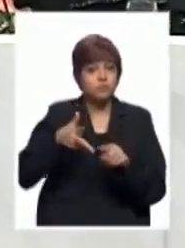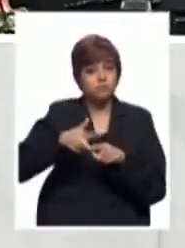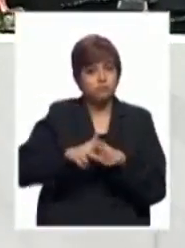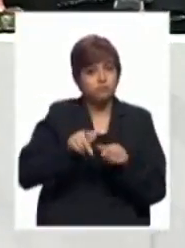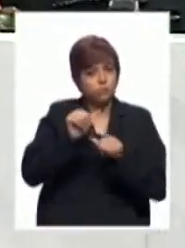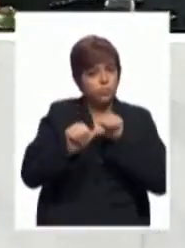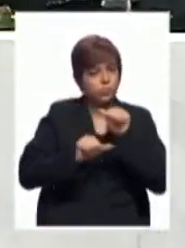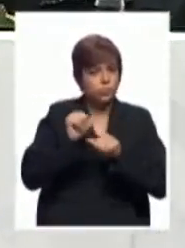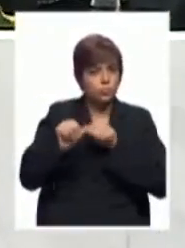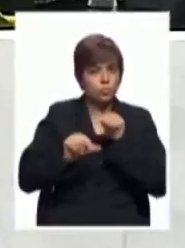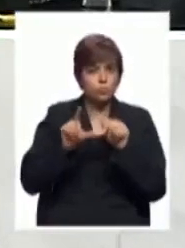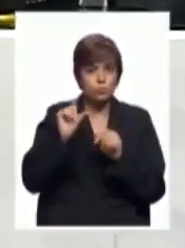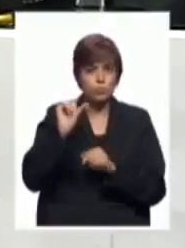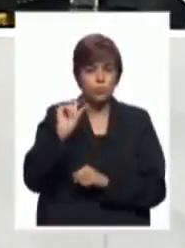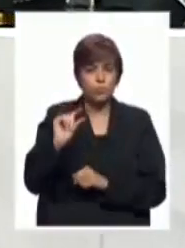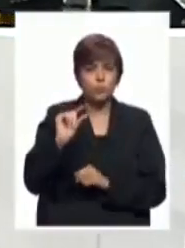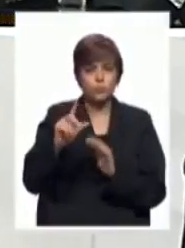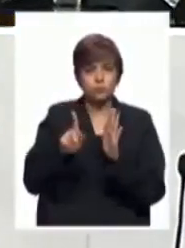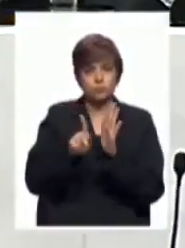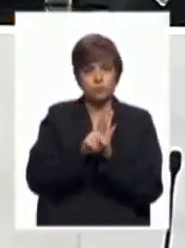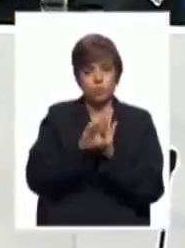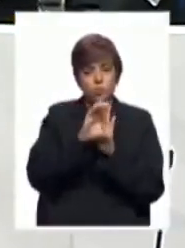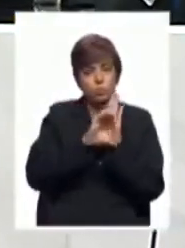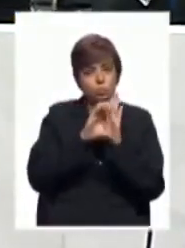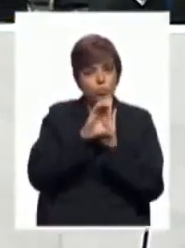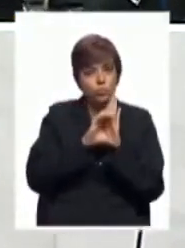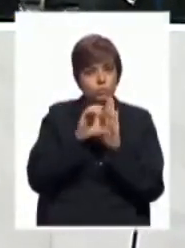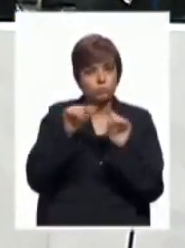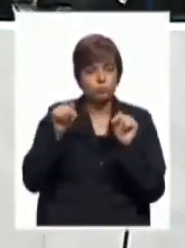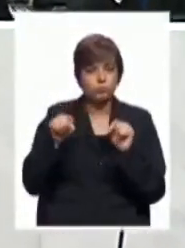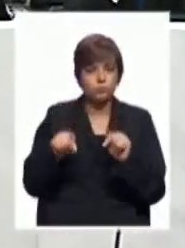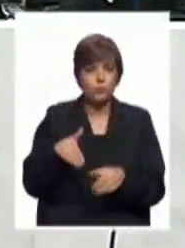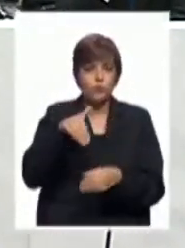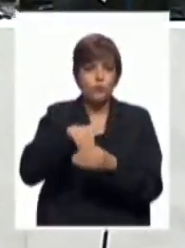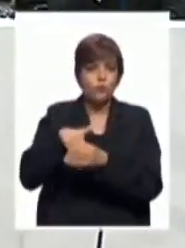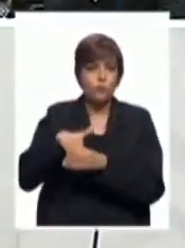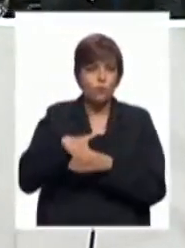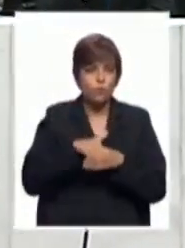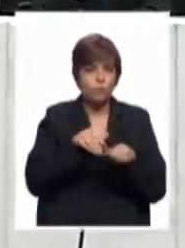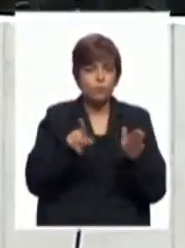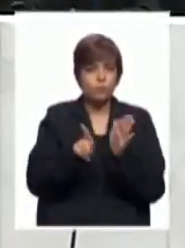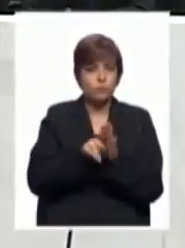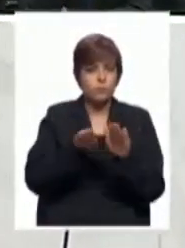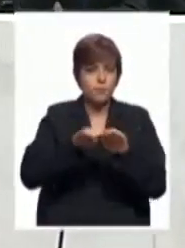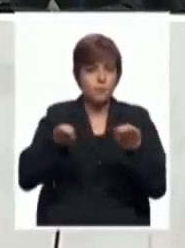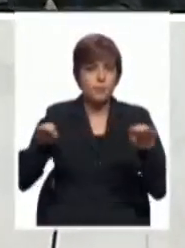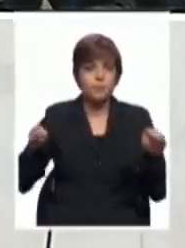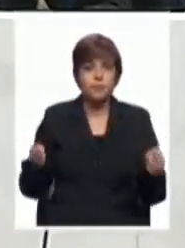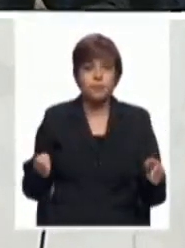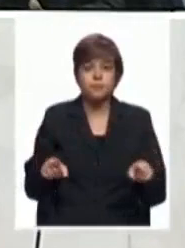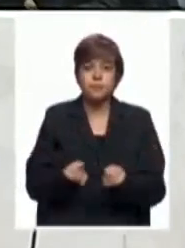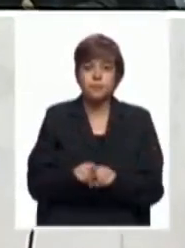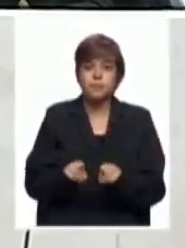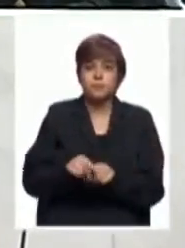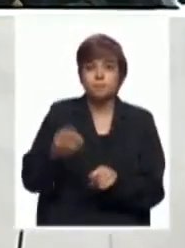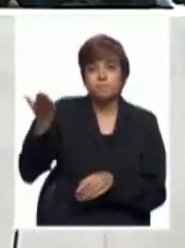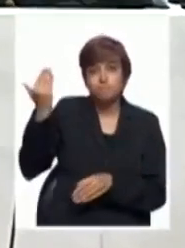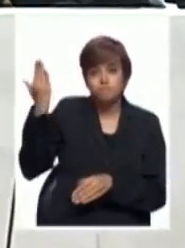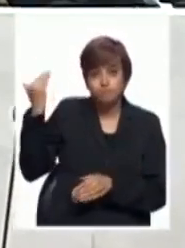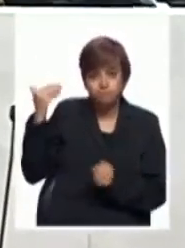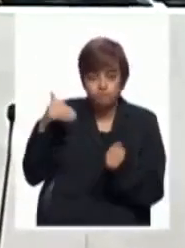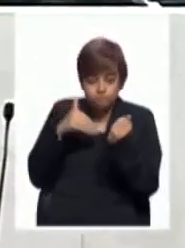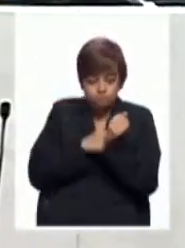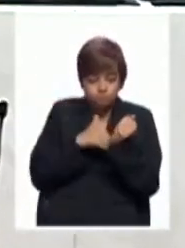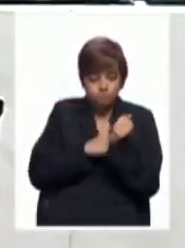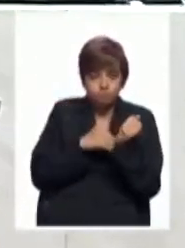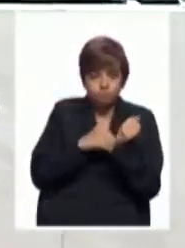na Constituição Estadual. O voto para a eleição da mesa e também o voto para os vetos aqui na casa eram votos secretos, feitos em